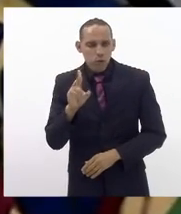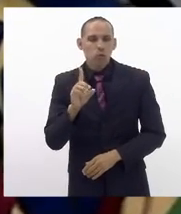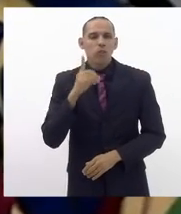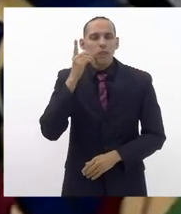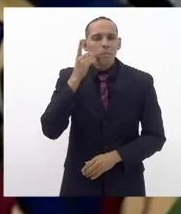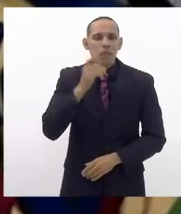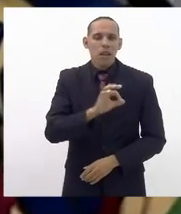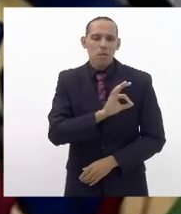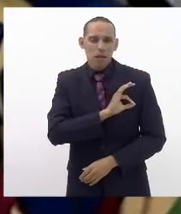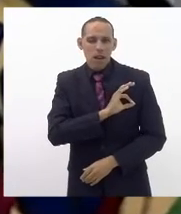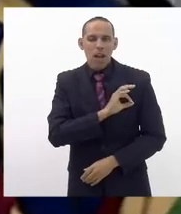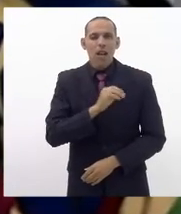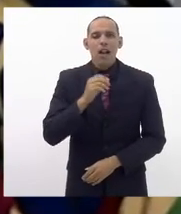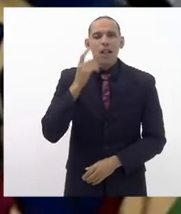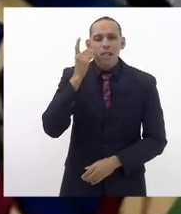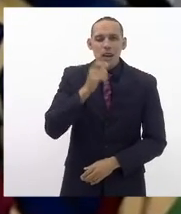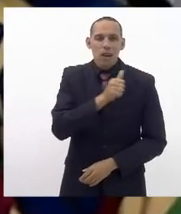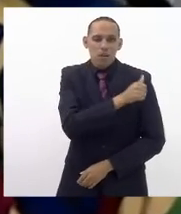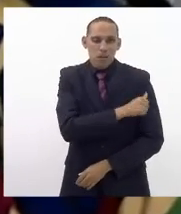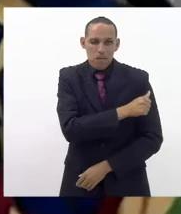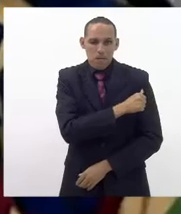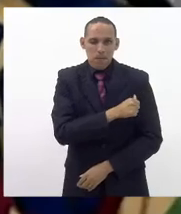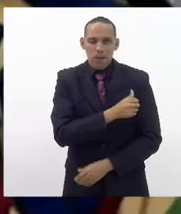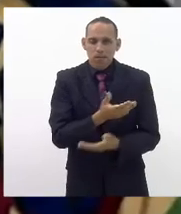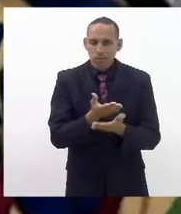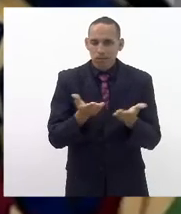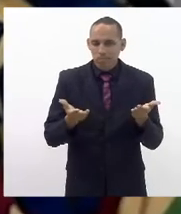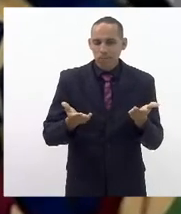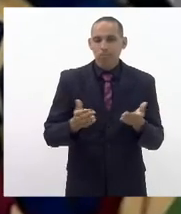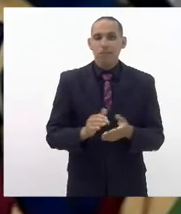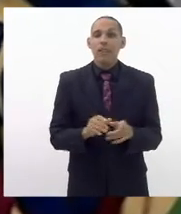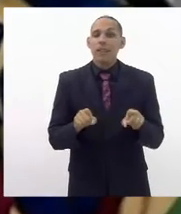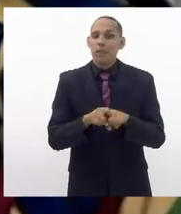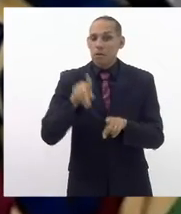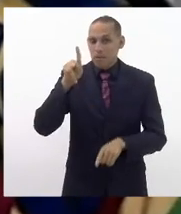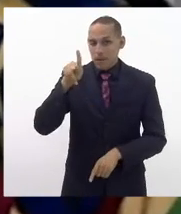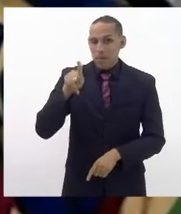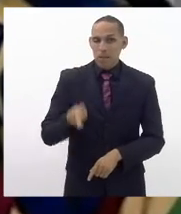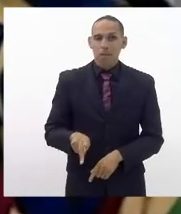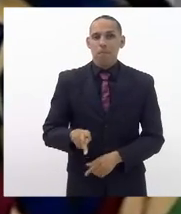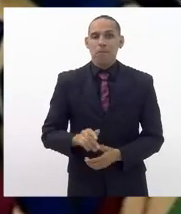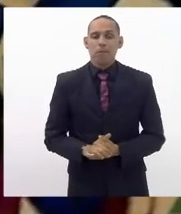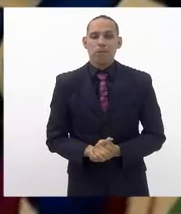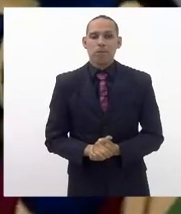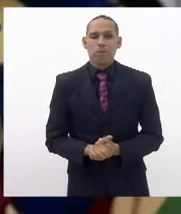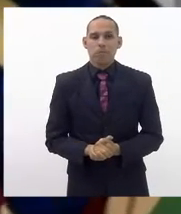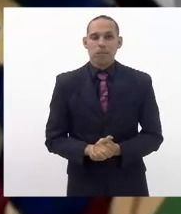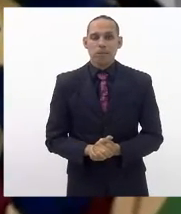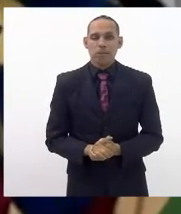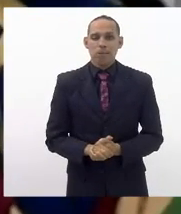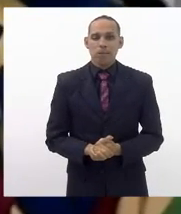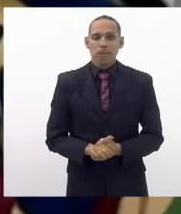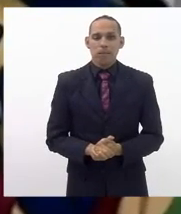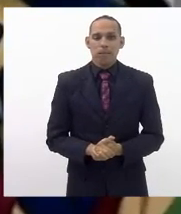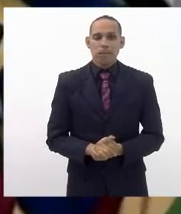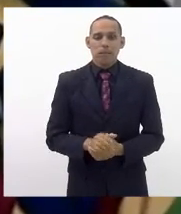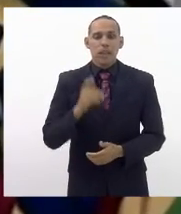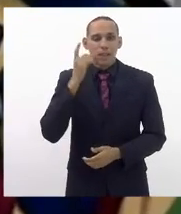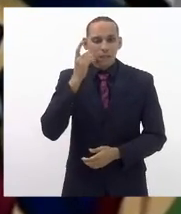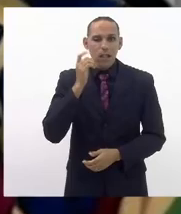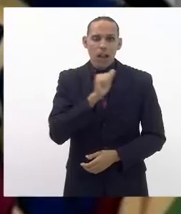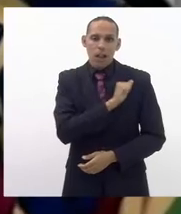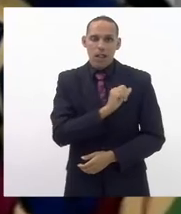Rocha, deputada enfermeira Rejane, as deputadas dessa casa e a presidência, né, da casa, na figura do nosso deputado